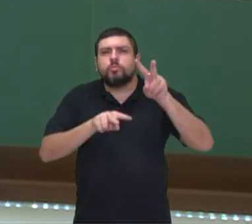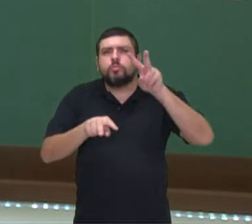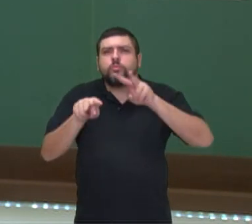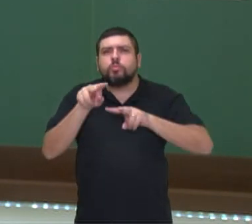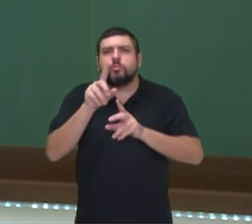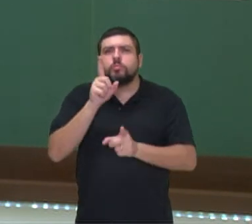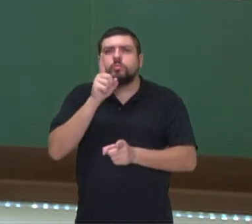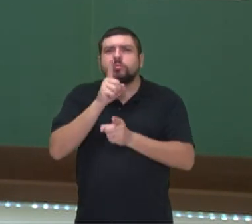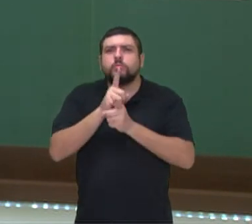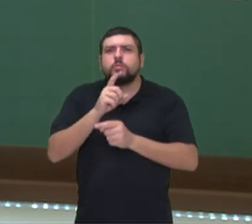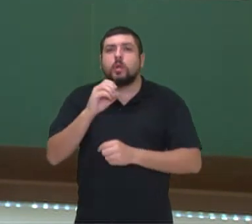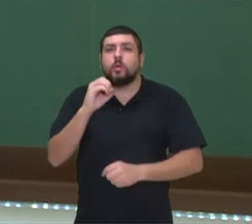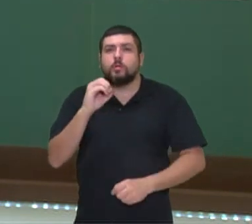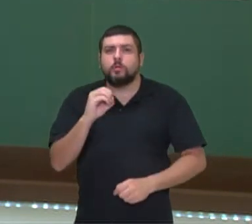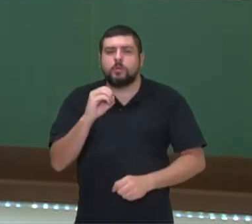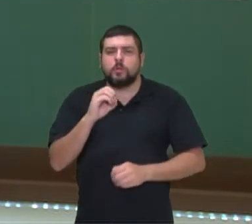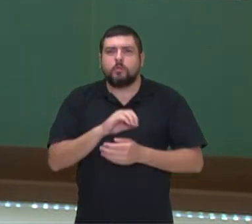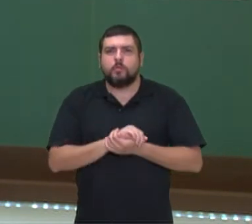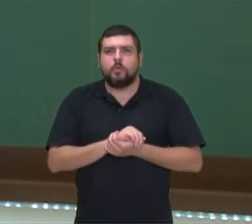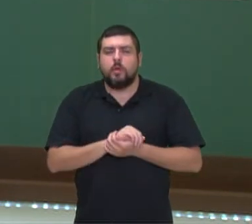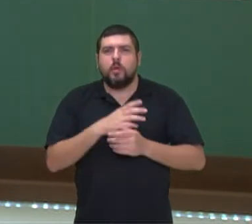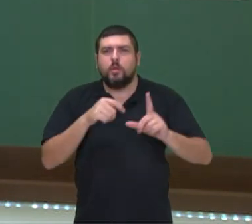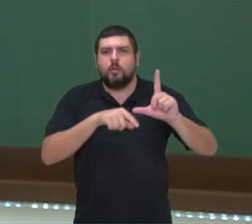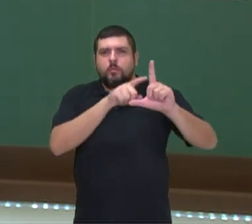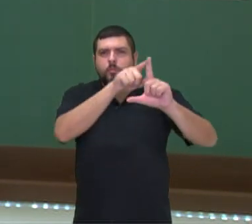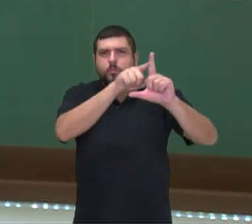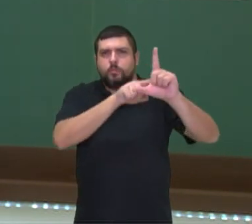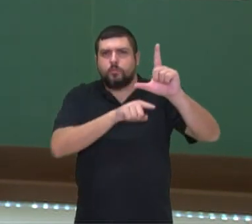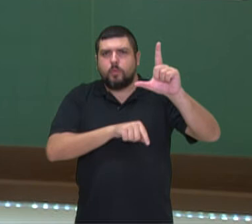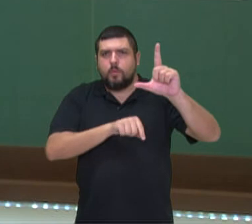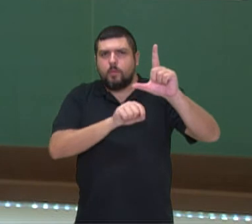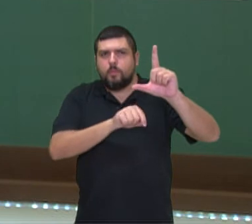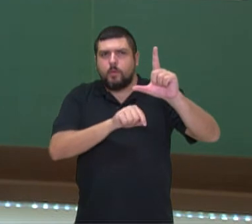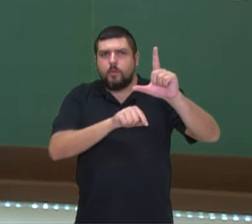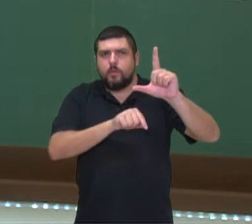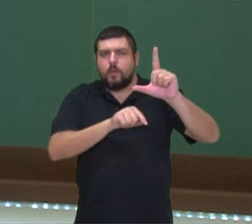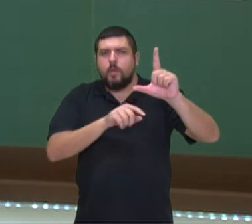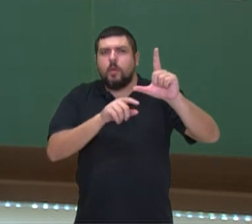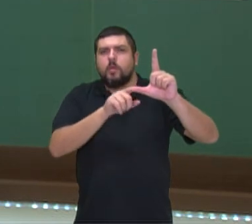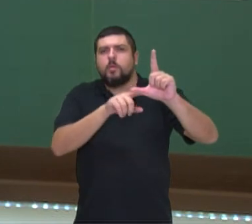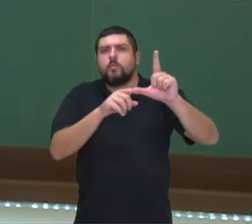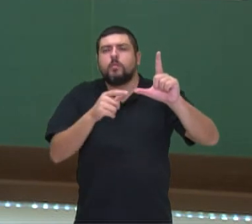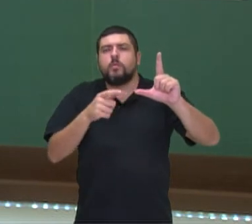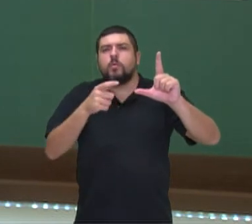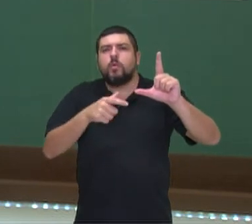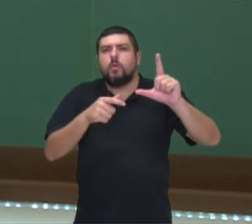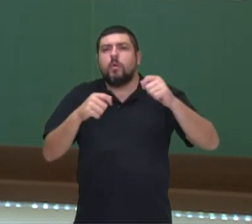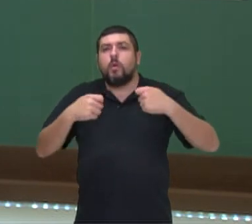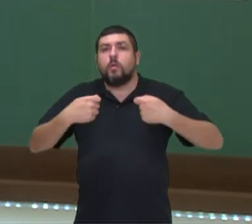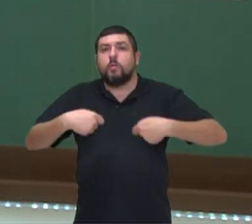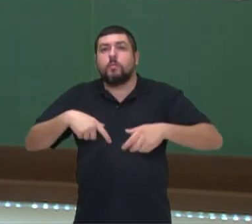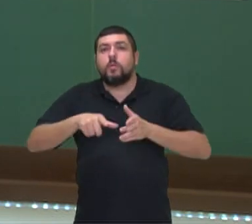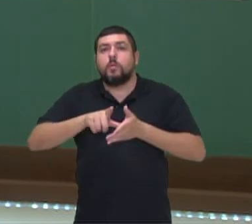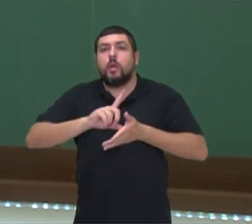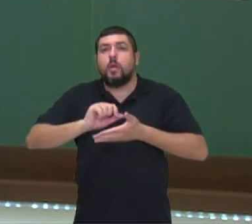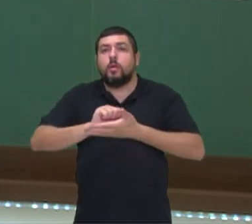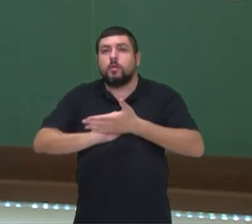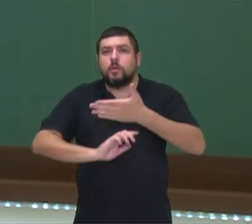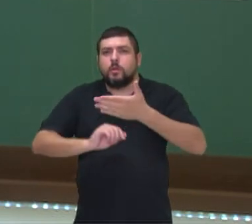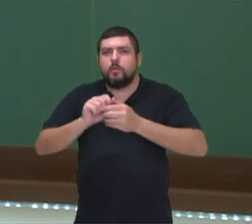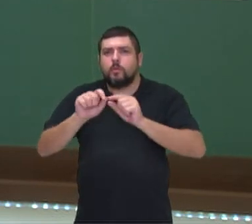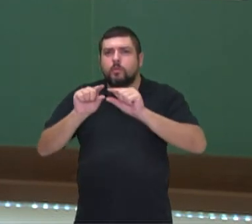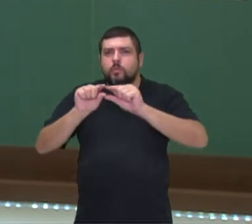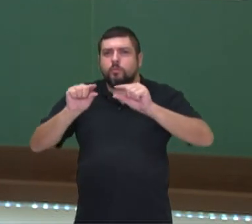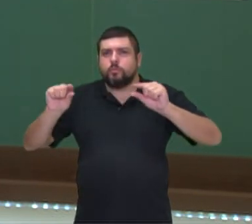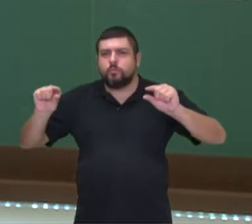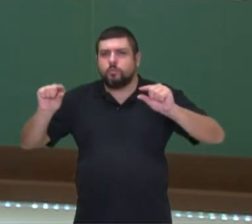da função, nós temos que pegar aquela equação lá que foi dada, né? Aquela função que é a do lucro, né? Em